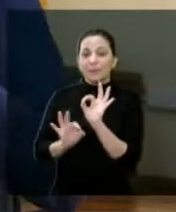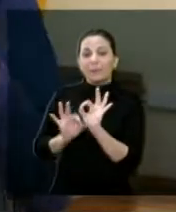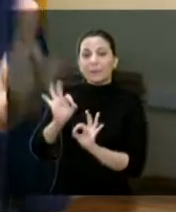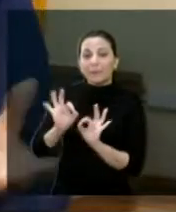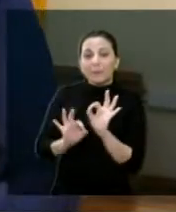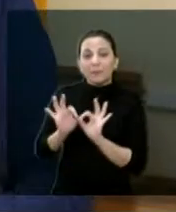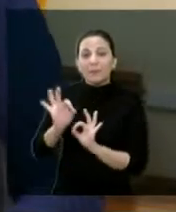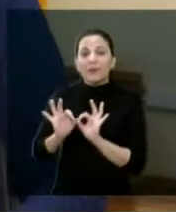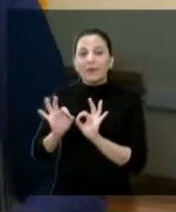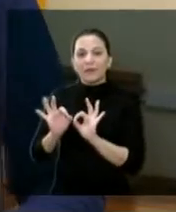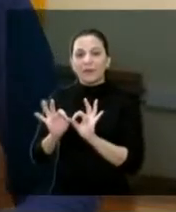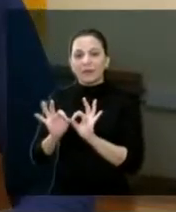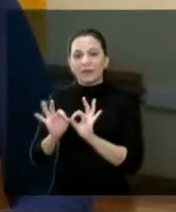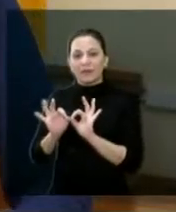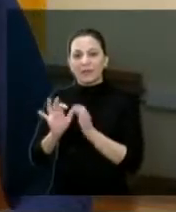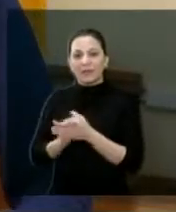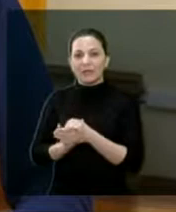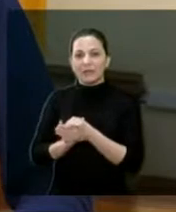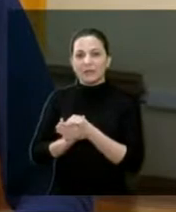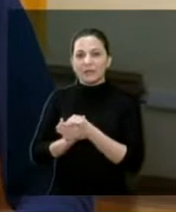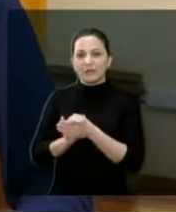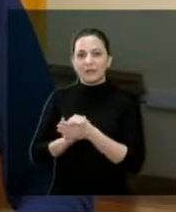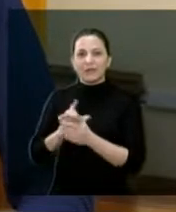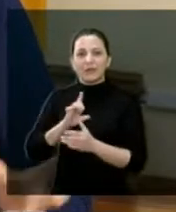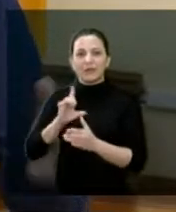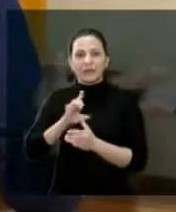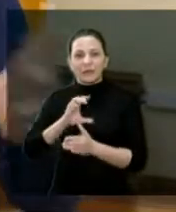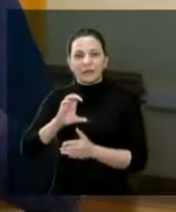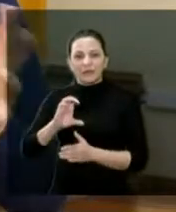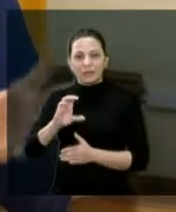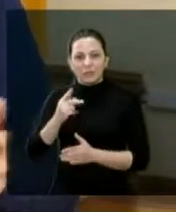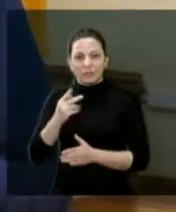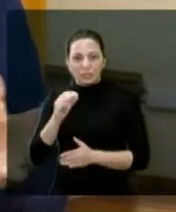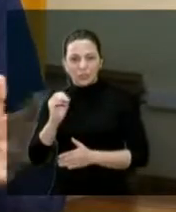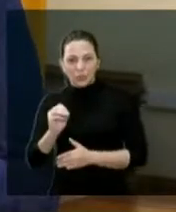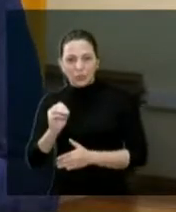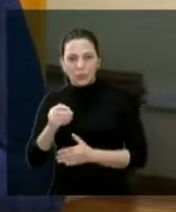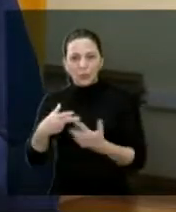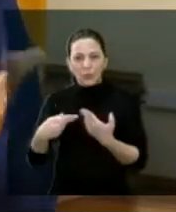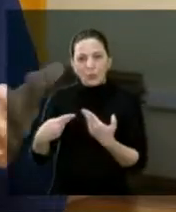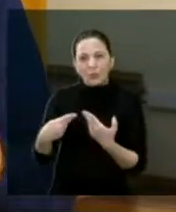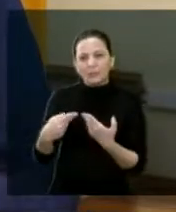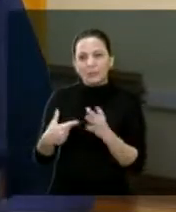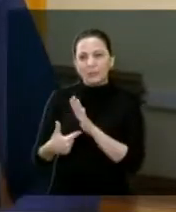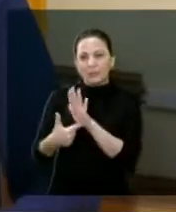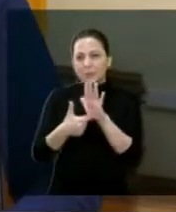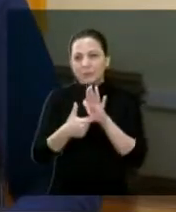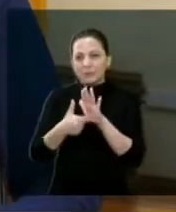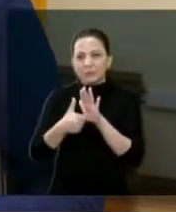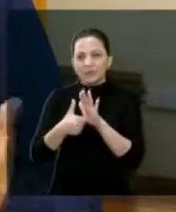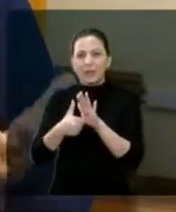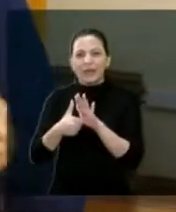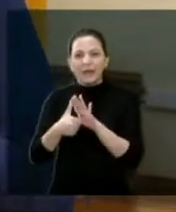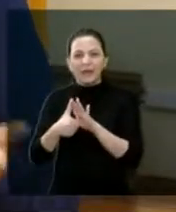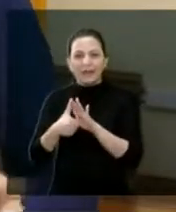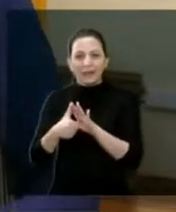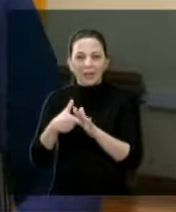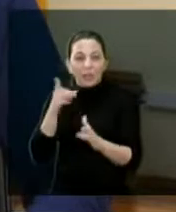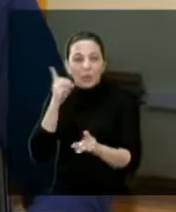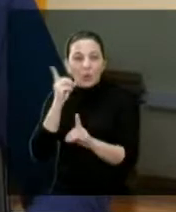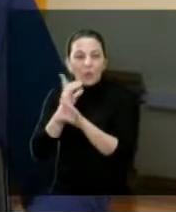menos assim, se você me permite isso, eu pedi, Chico, tem alguma coisa de áudio, de trilha, de carro buzinando na rua? Tem, acharam